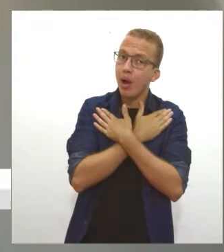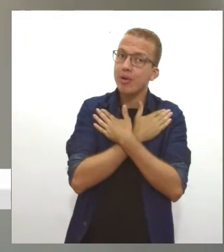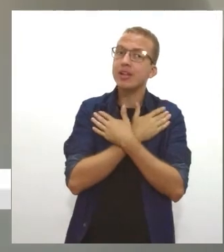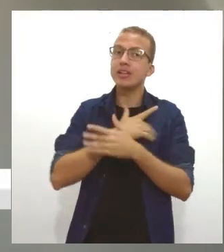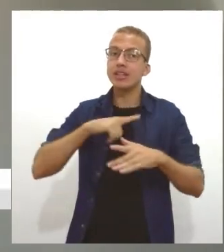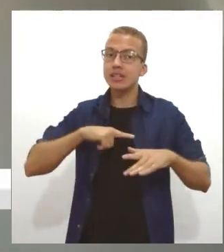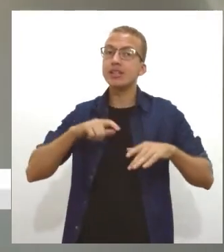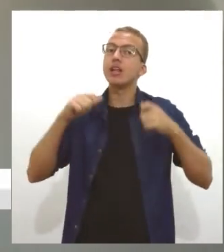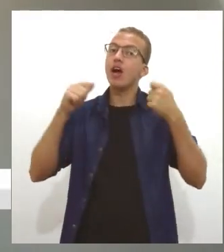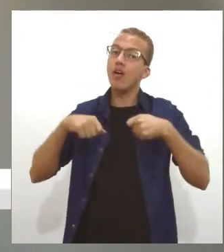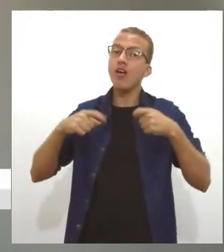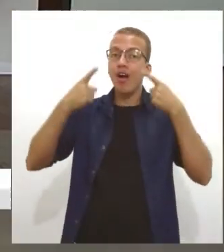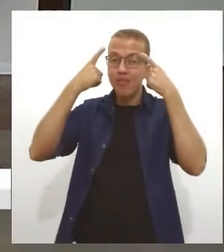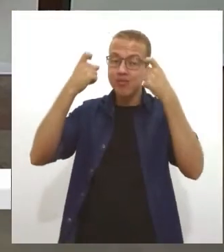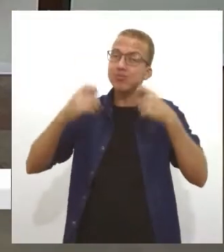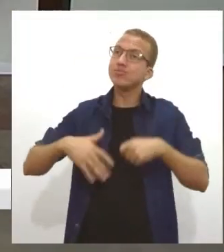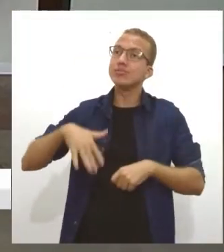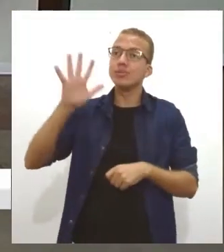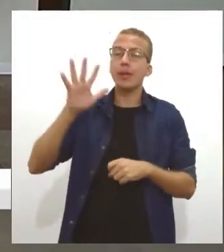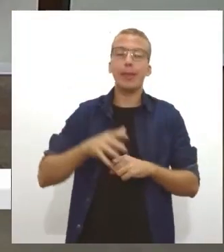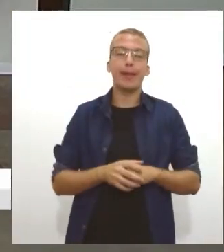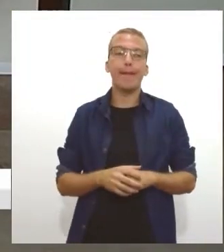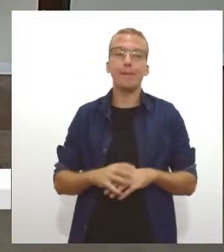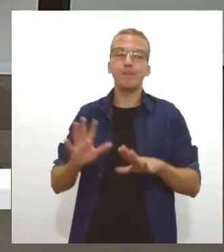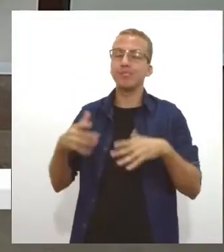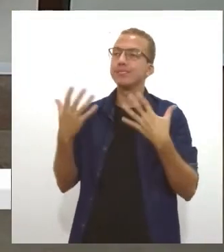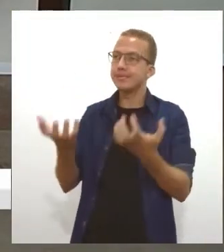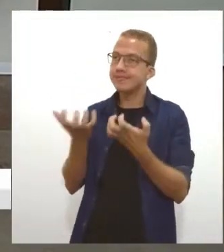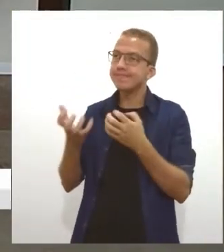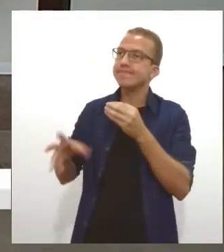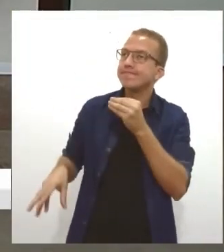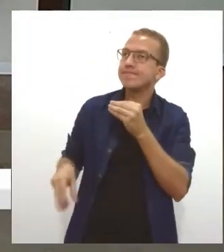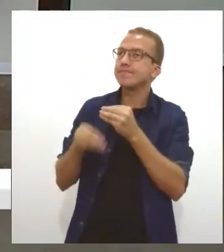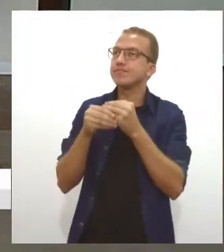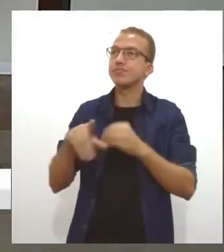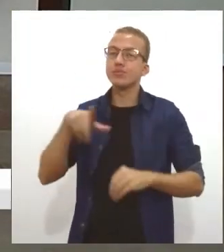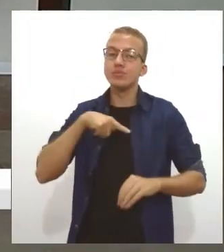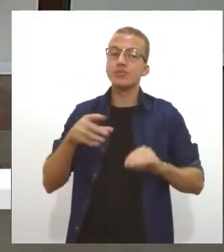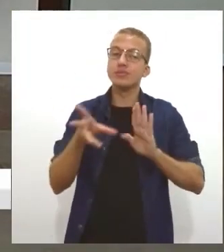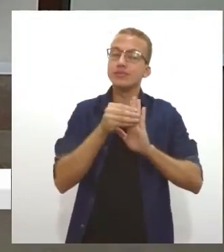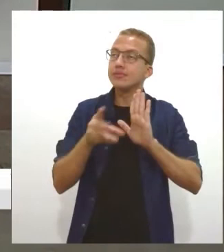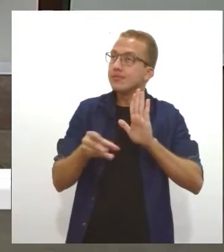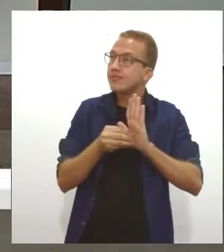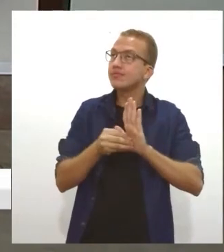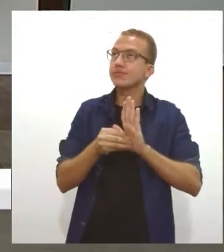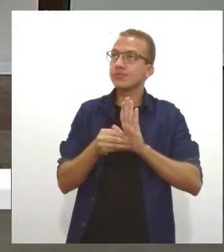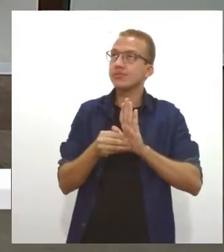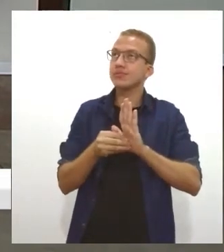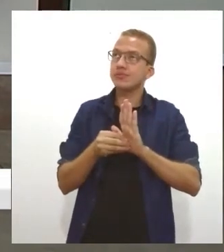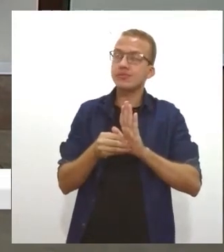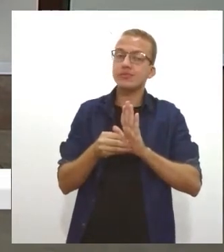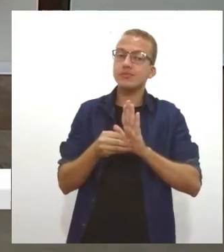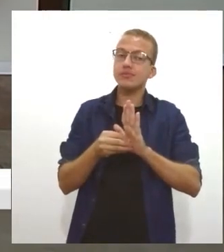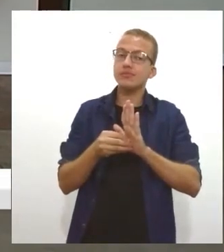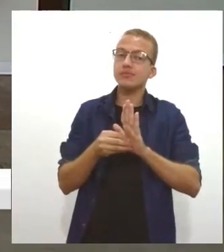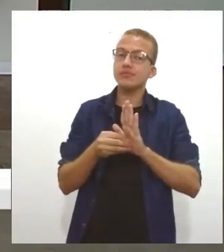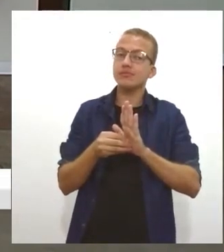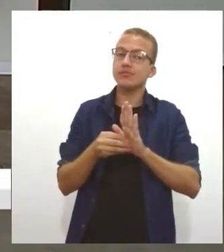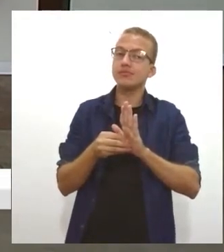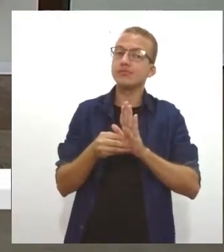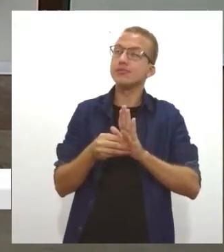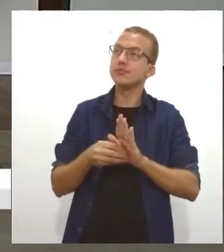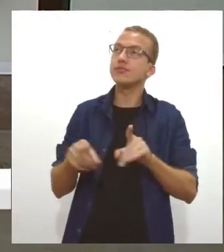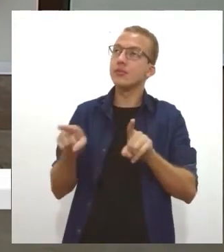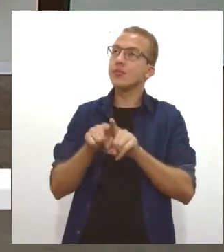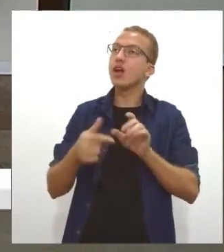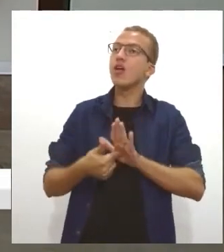também. Aparecida, proporção. Eu queria só complementar, porque justamente, a gente tem um dado aqui que justamente traz o número do